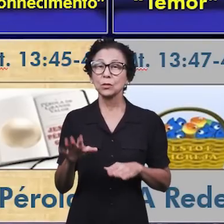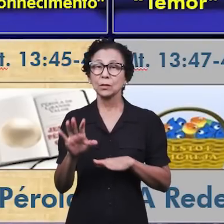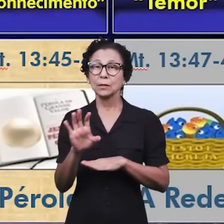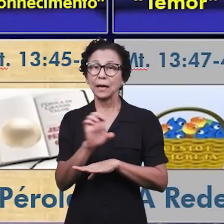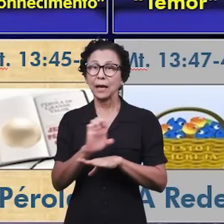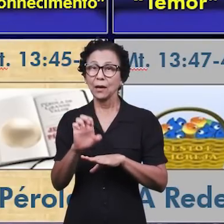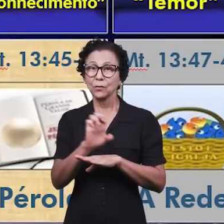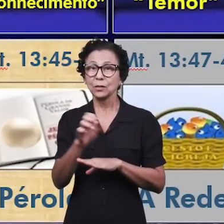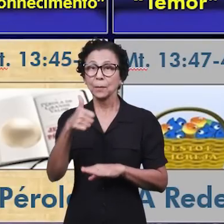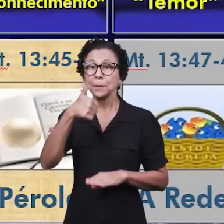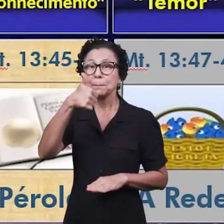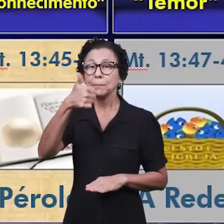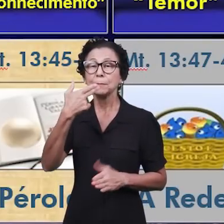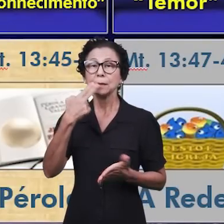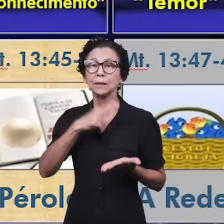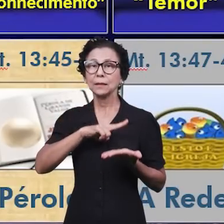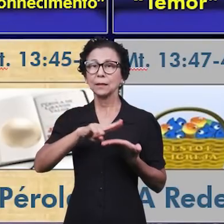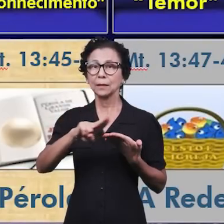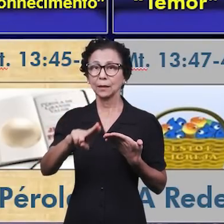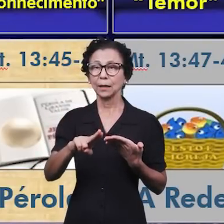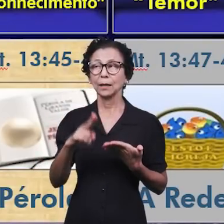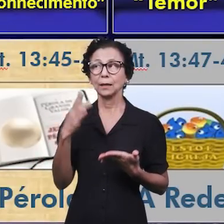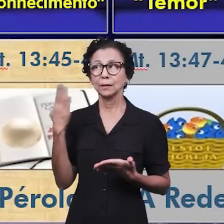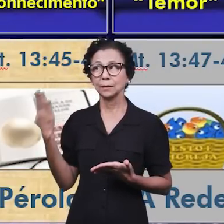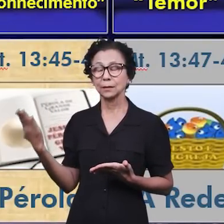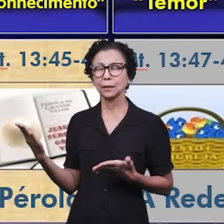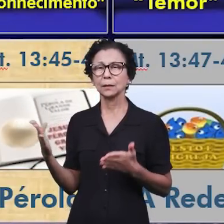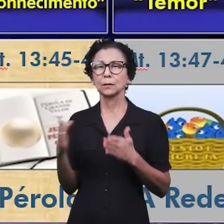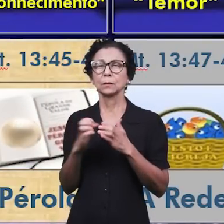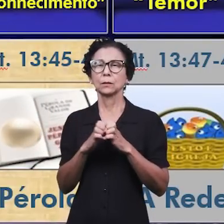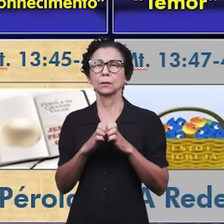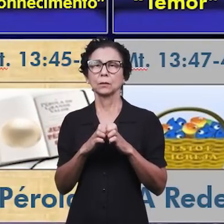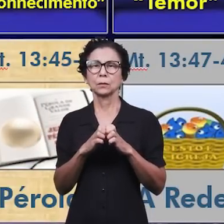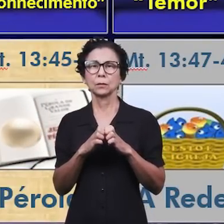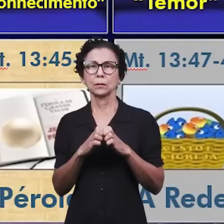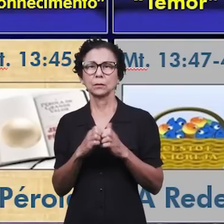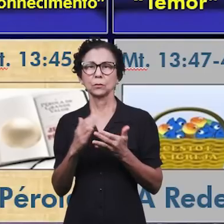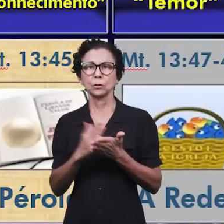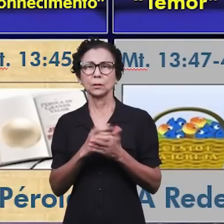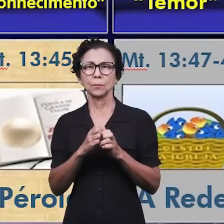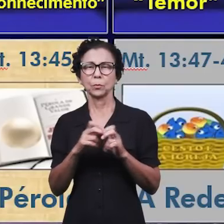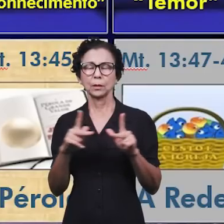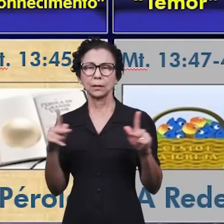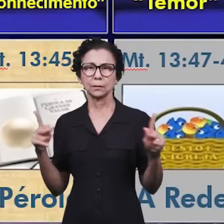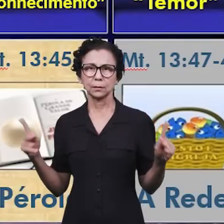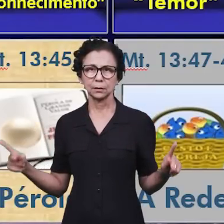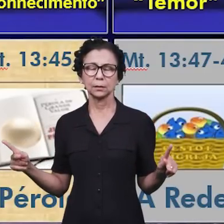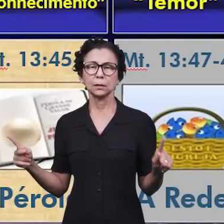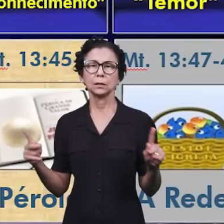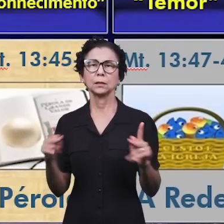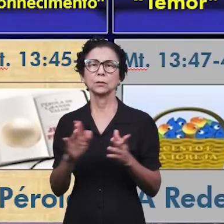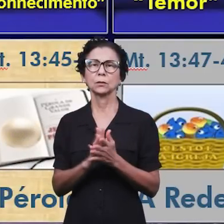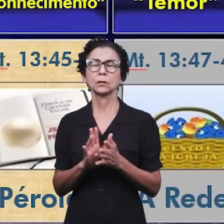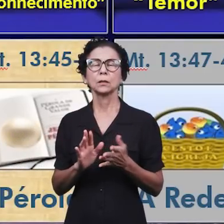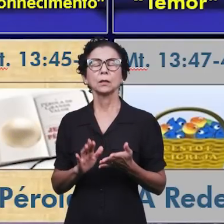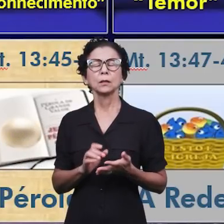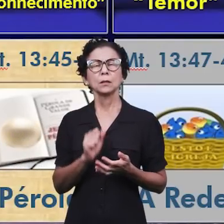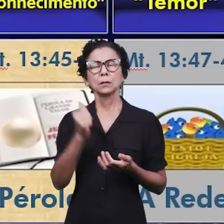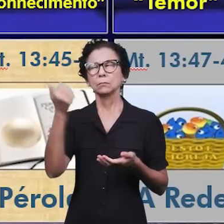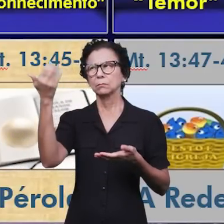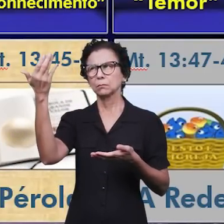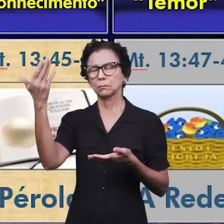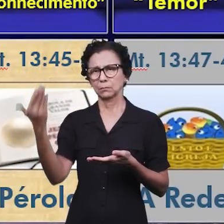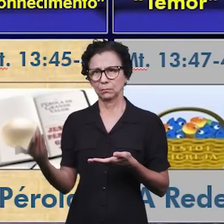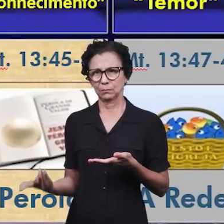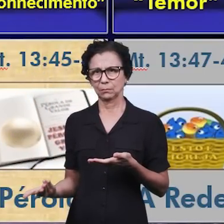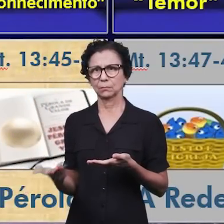primeira ainda, Éfeso. Tá? Então você vê aí a carta à igreja de Éfeso, o texto, Apocalipse 2, 1 a 7, o Espírito do